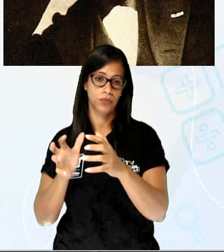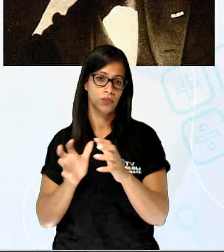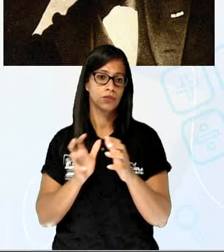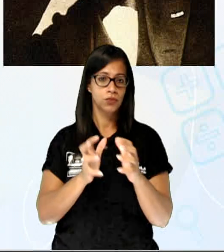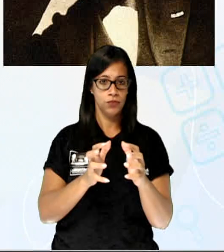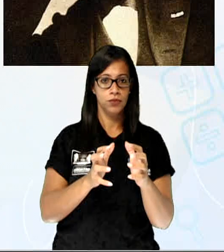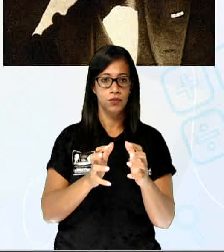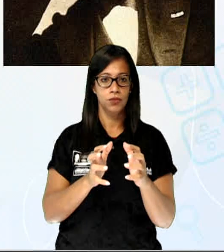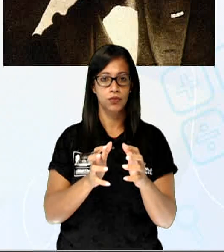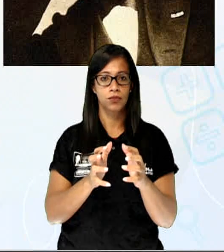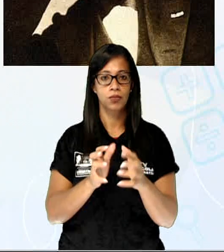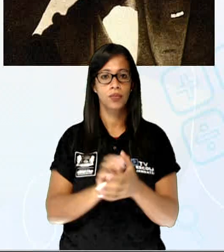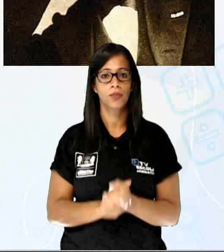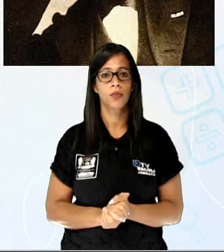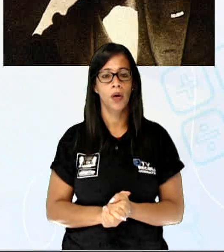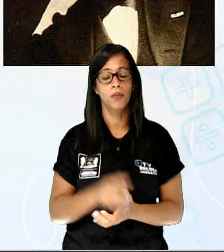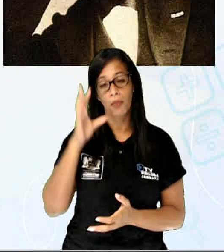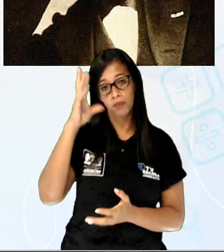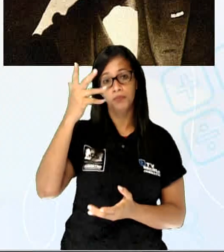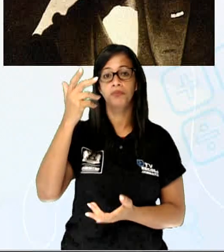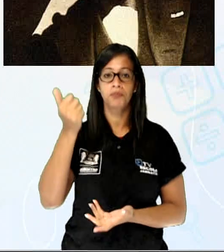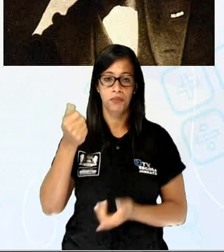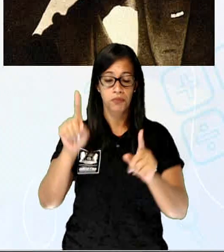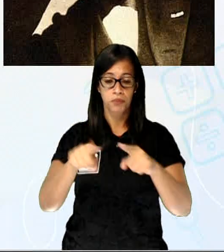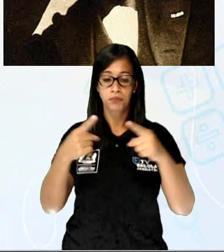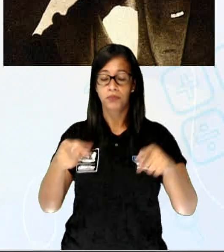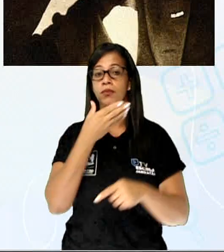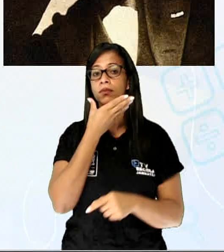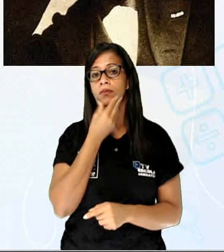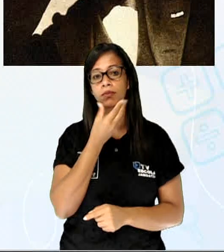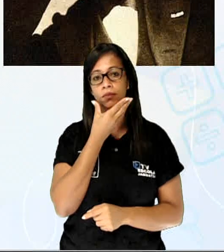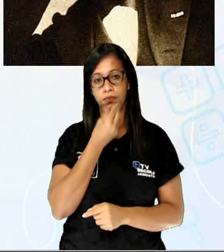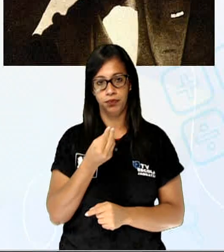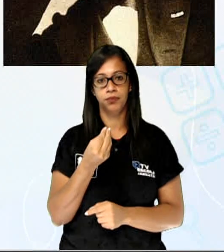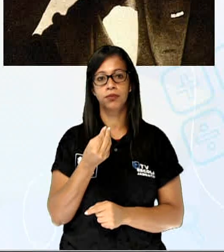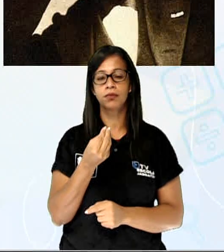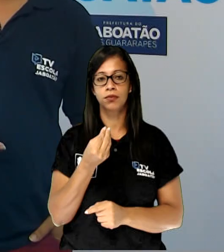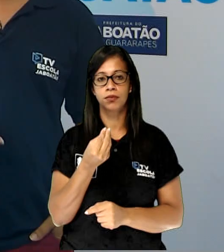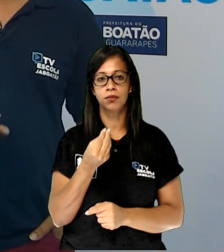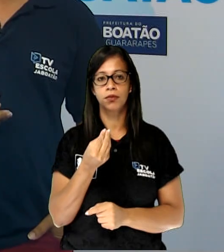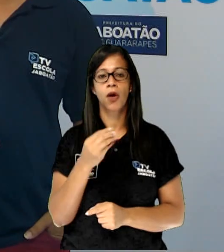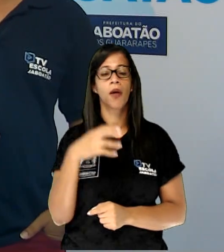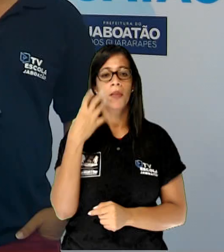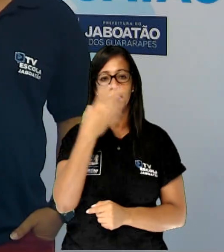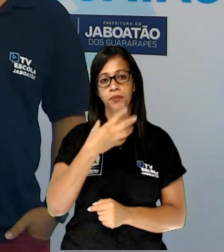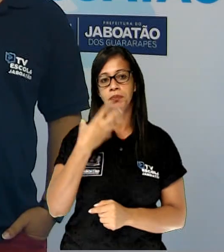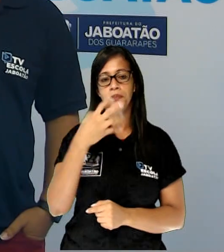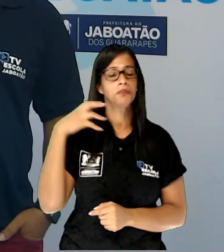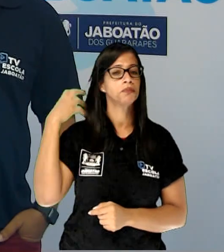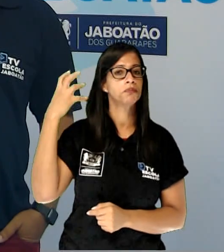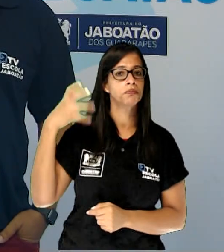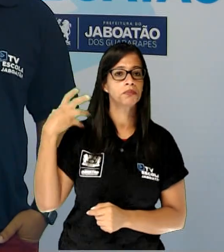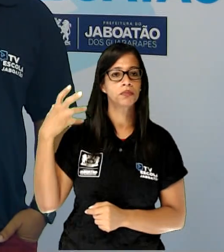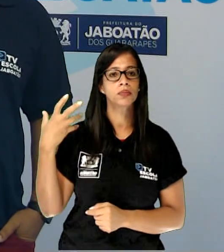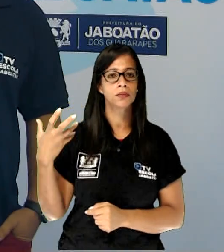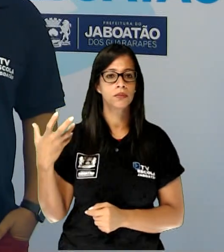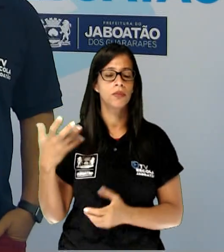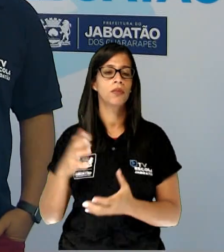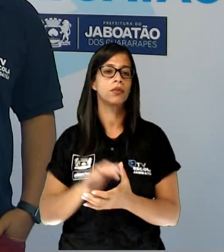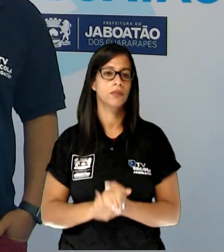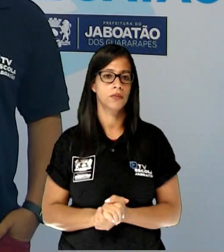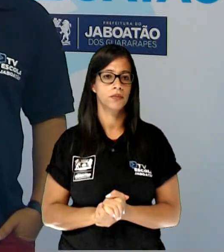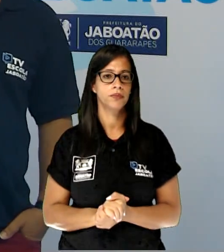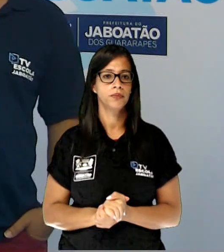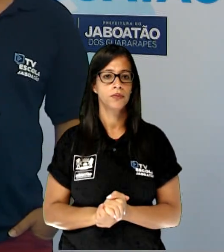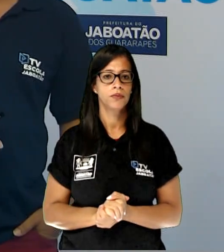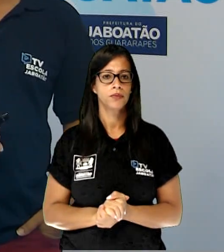pensada pelo compositor da obra para expressar suas ideias musicais. Ou seja, A quantidade de músicos ela pode ser maior